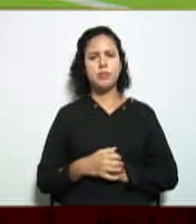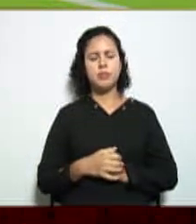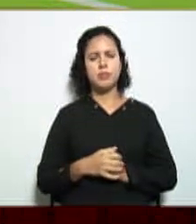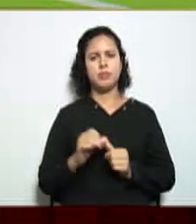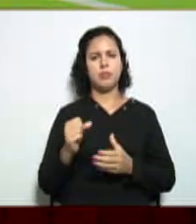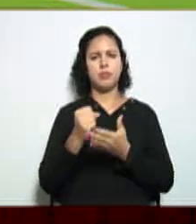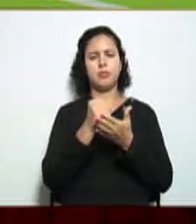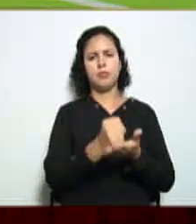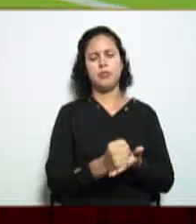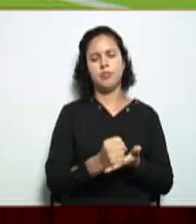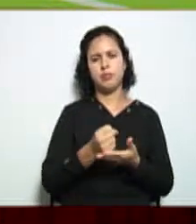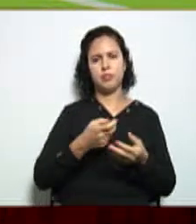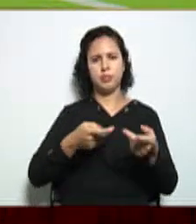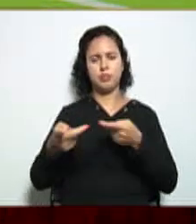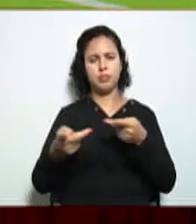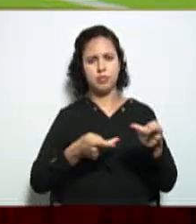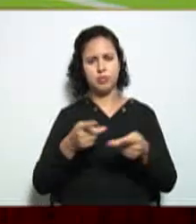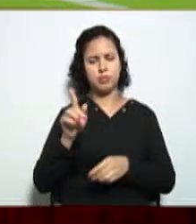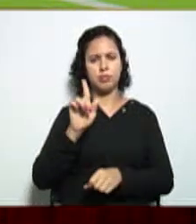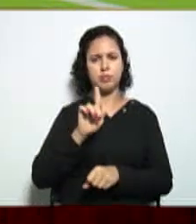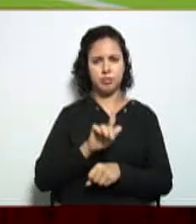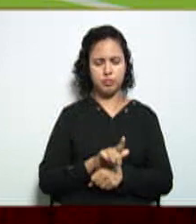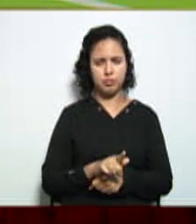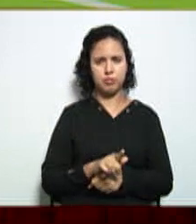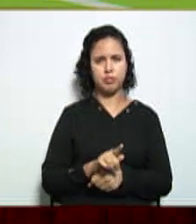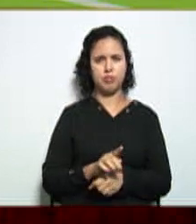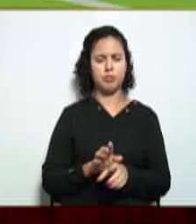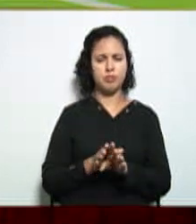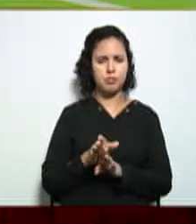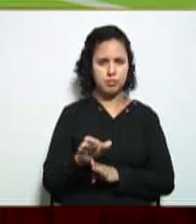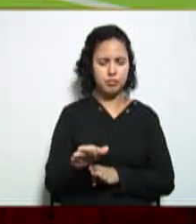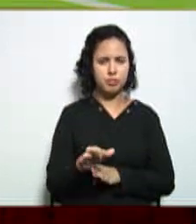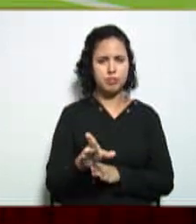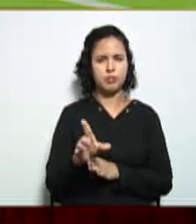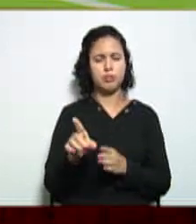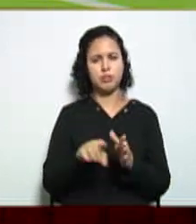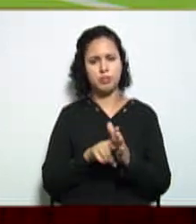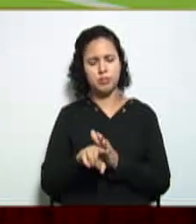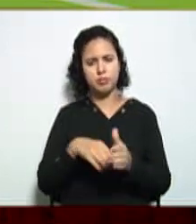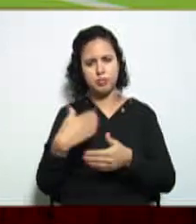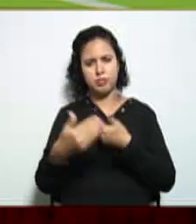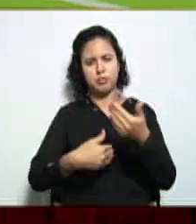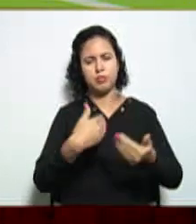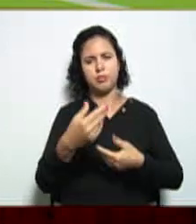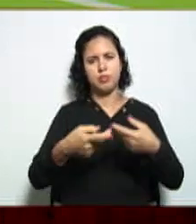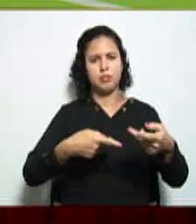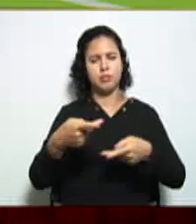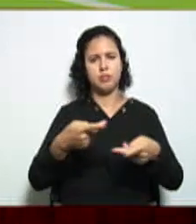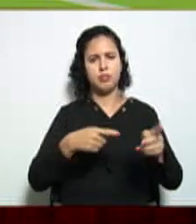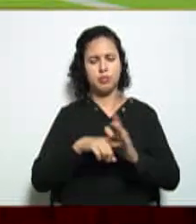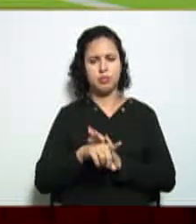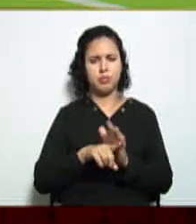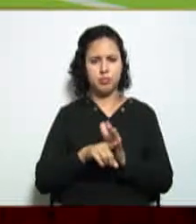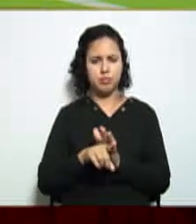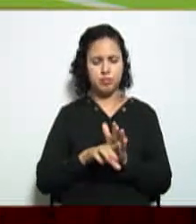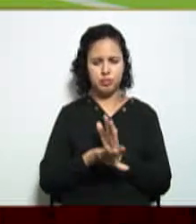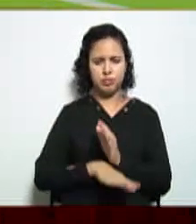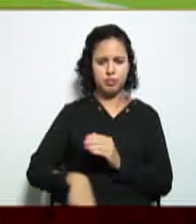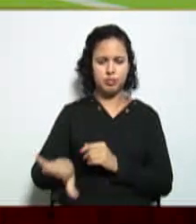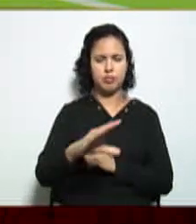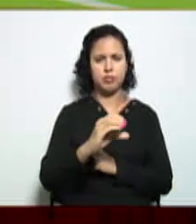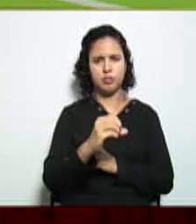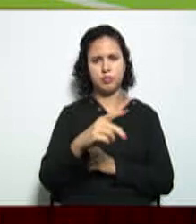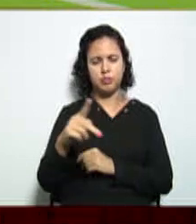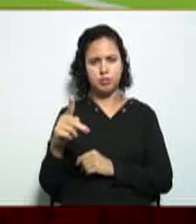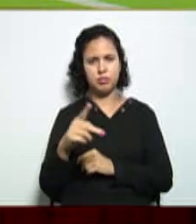Auxilia no planejamento, na execução, na gestão, na orientação e elaboração e no desenvolvimento de projetos e pesquisas na área do